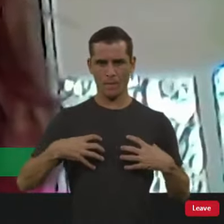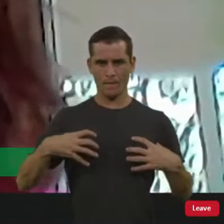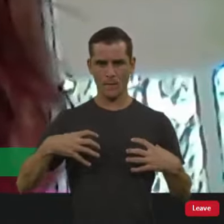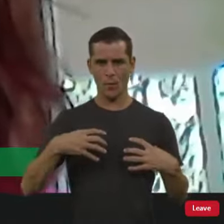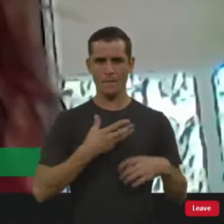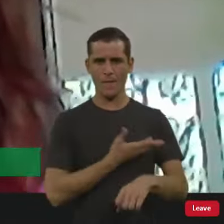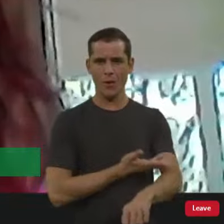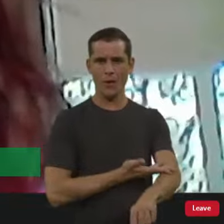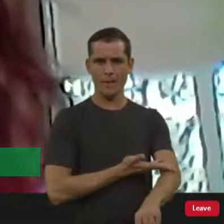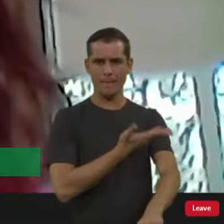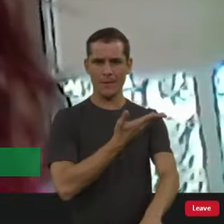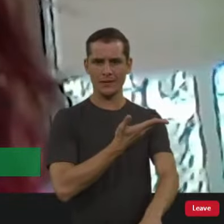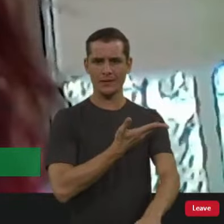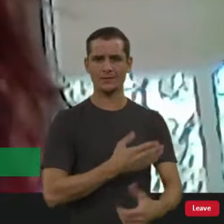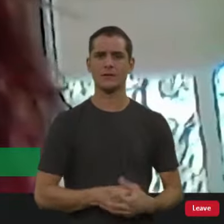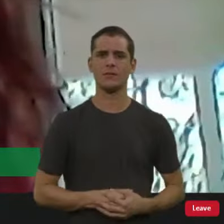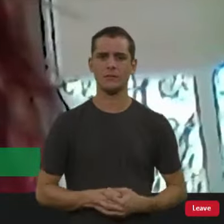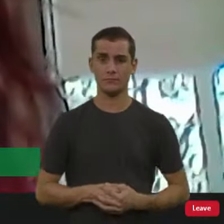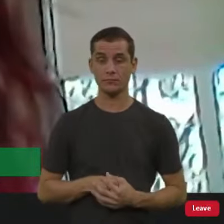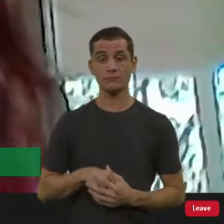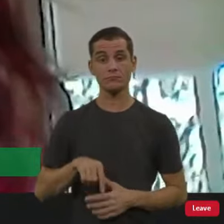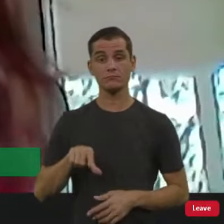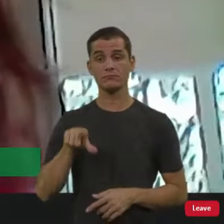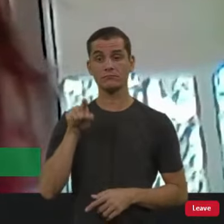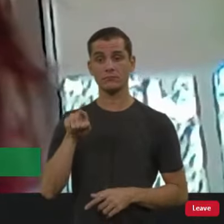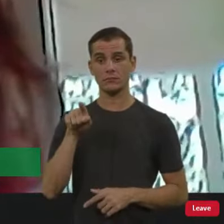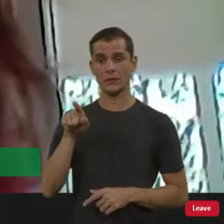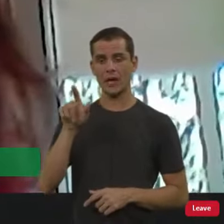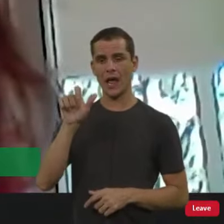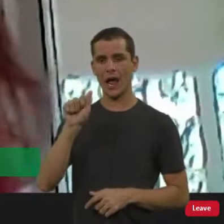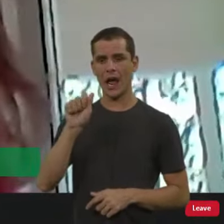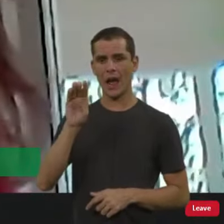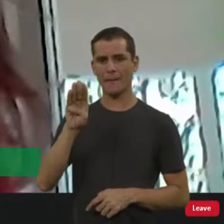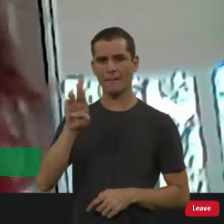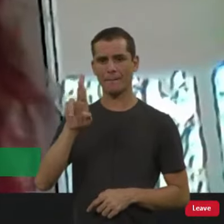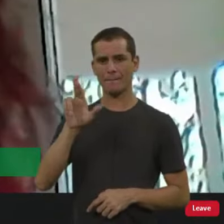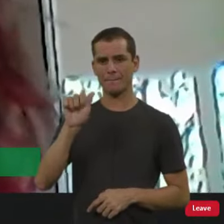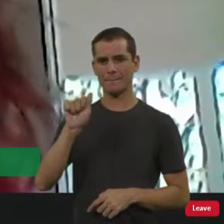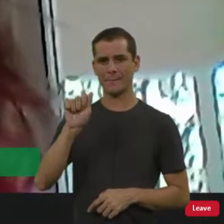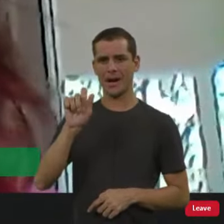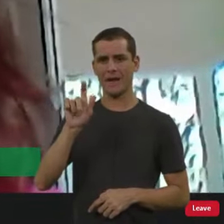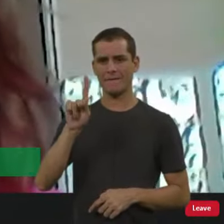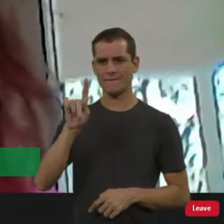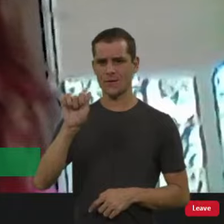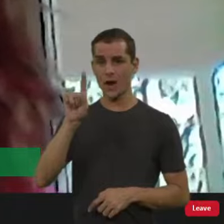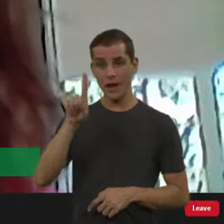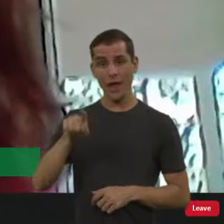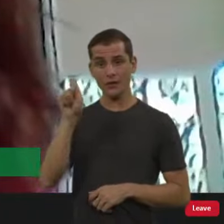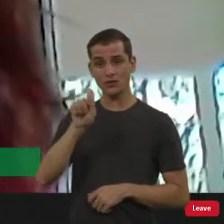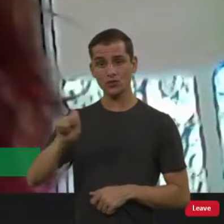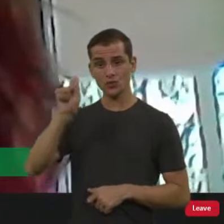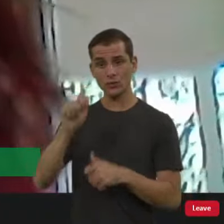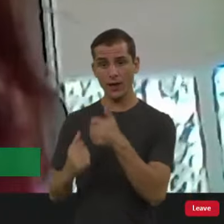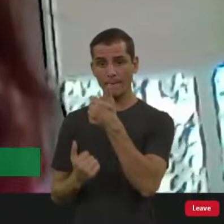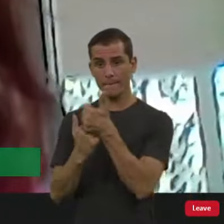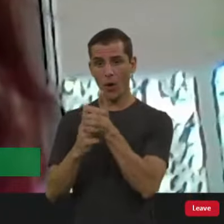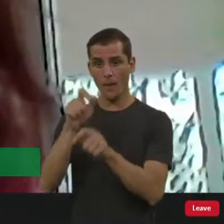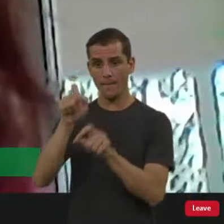da ABRAF, Associação Brasileira de Apoio à Família com Hipertensão Pulmonar e Doenças Correlatas, uma organização sem